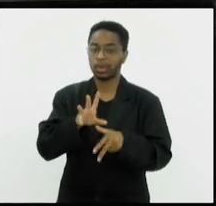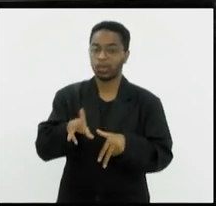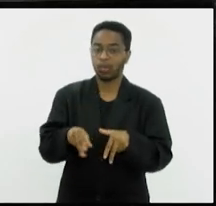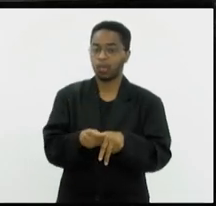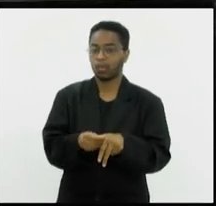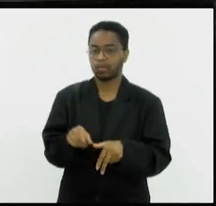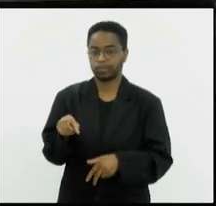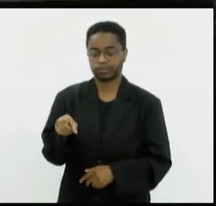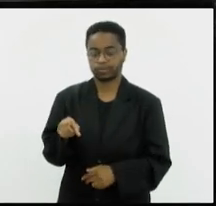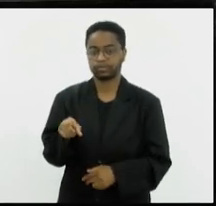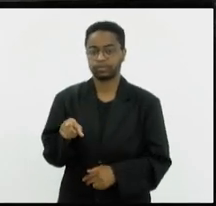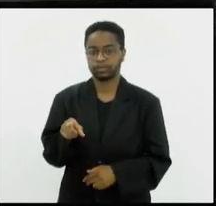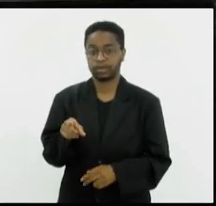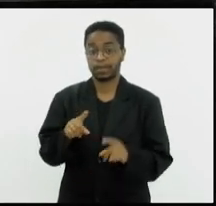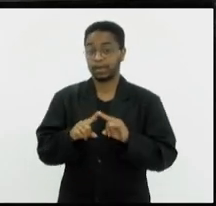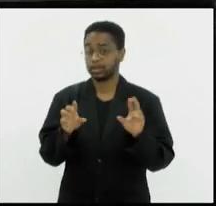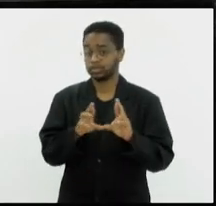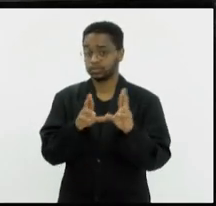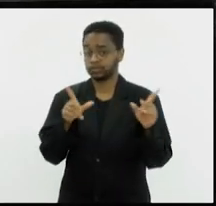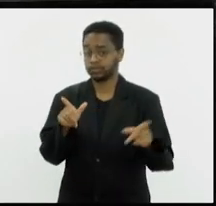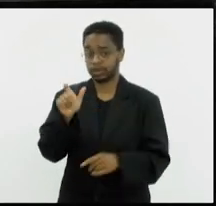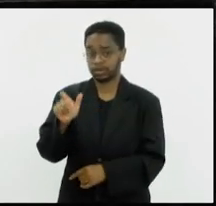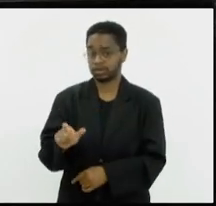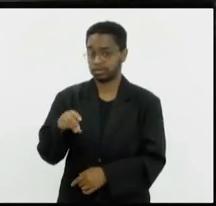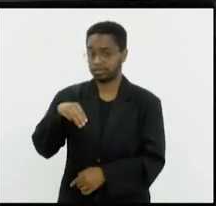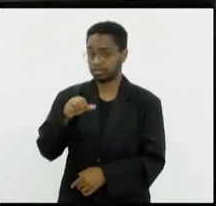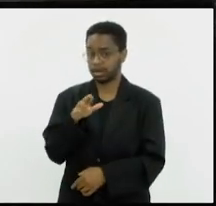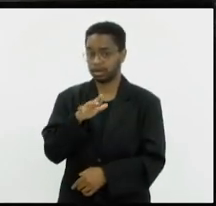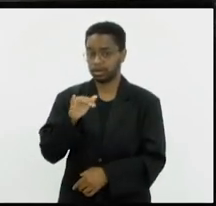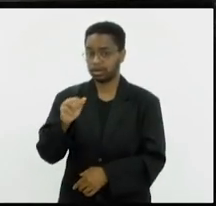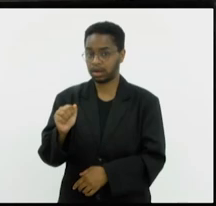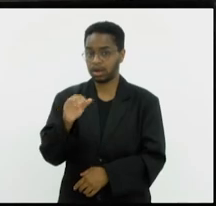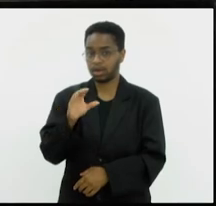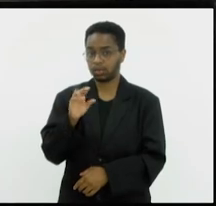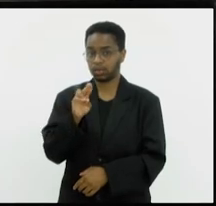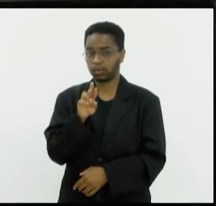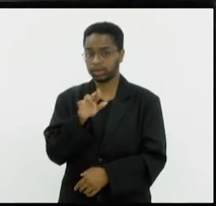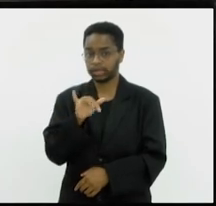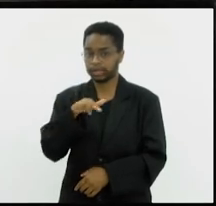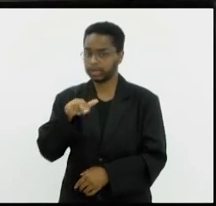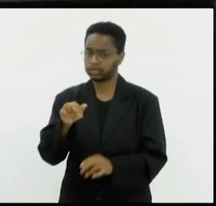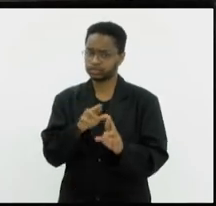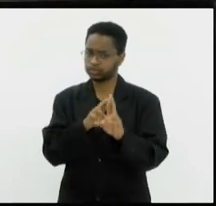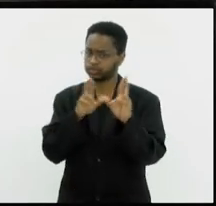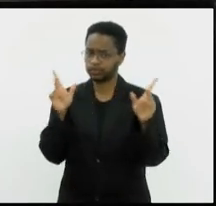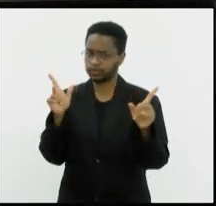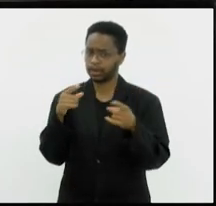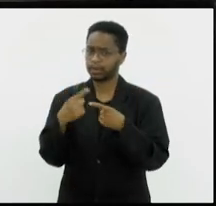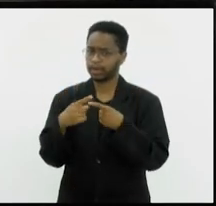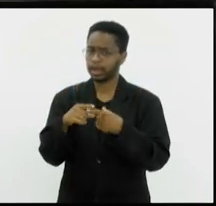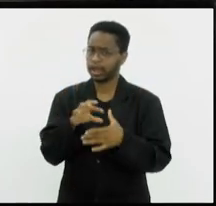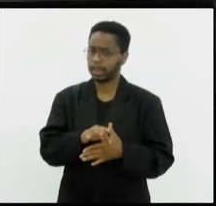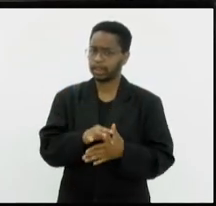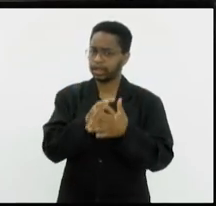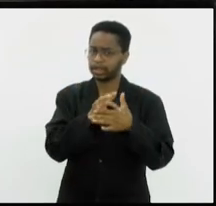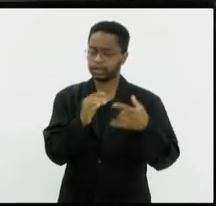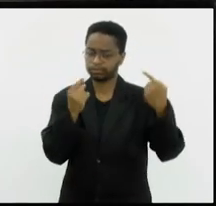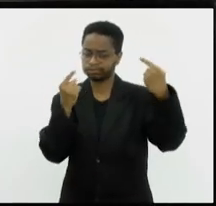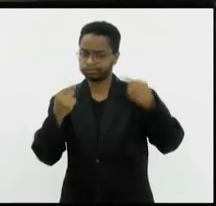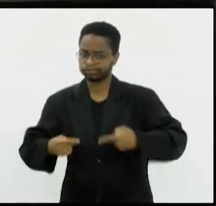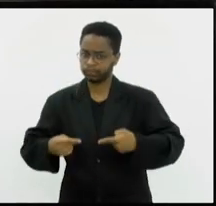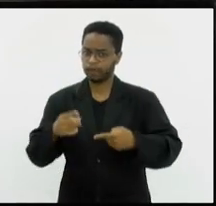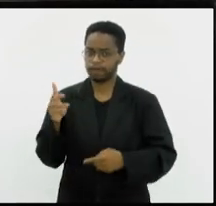corrupto muito diferente da Maria Corina totalmente diferente da Maria Corina que é uma Líder oposicionista